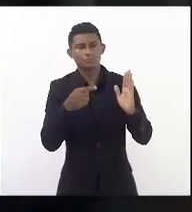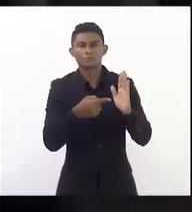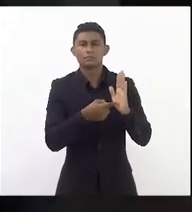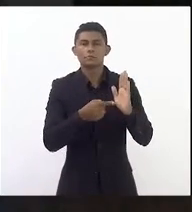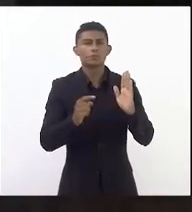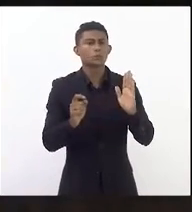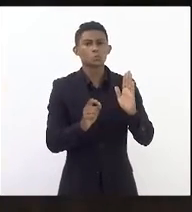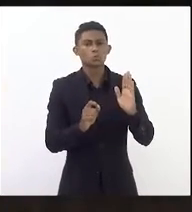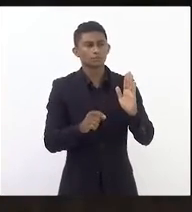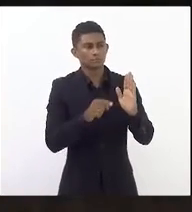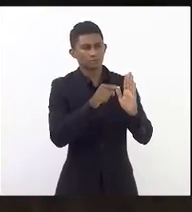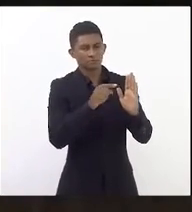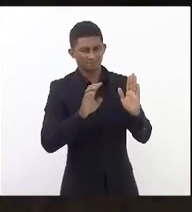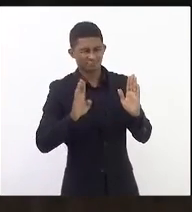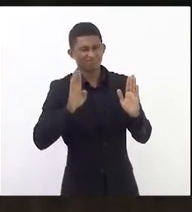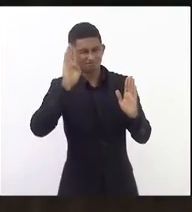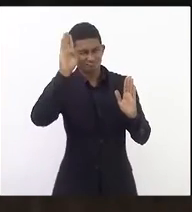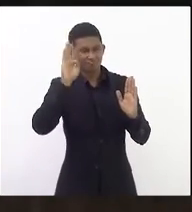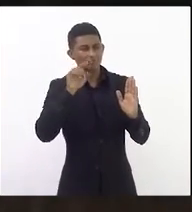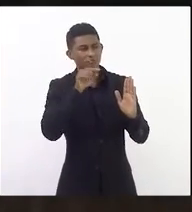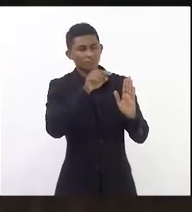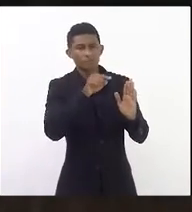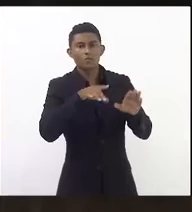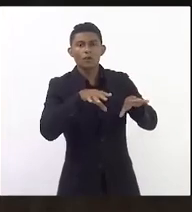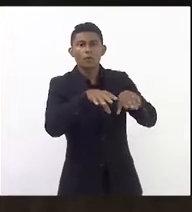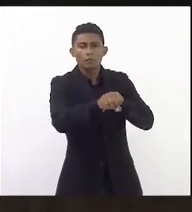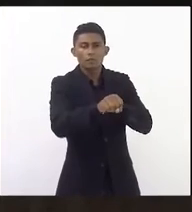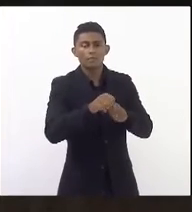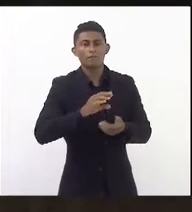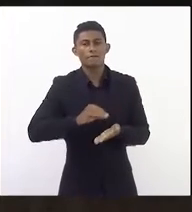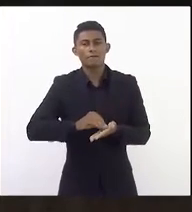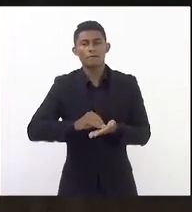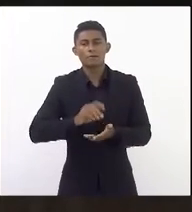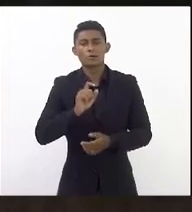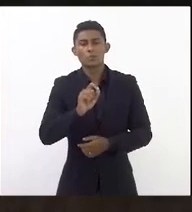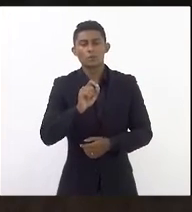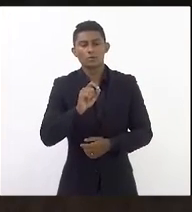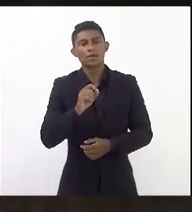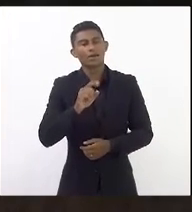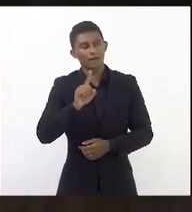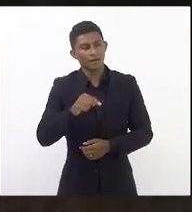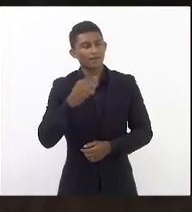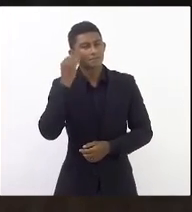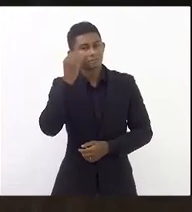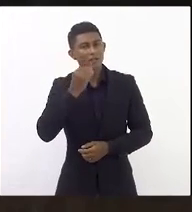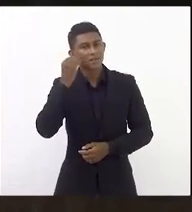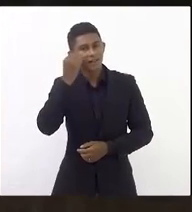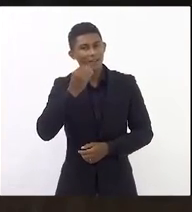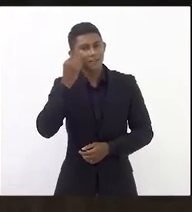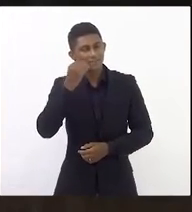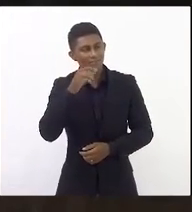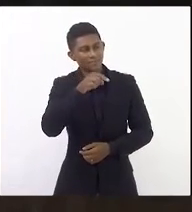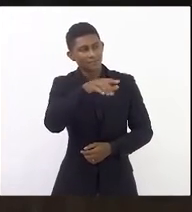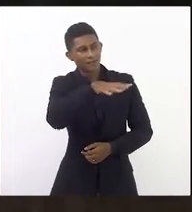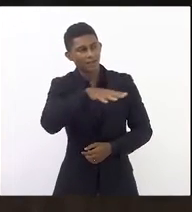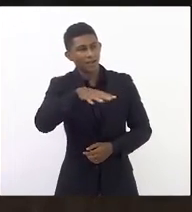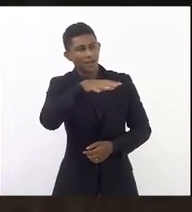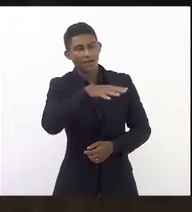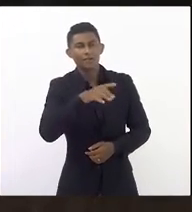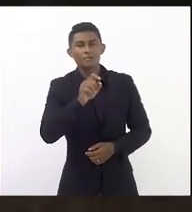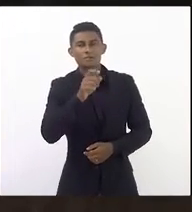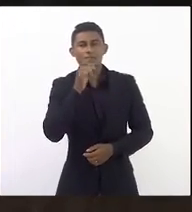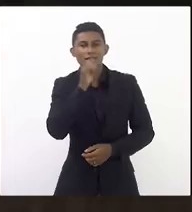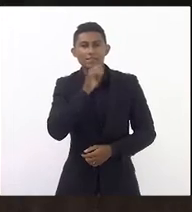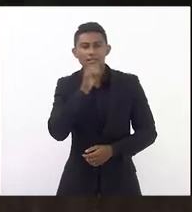do candidato falta experiência direta nas áreas indicadas em energia e